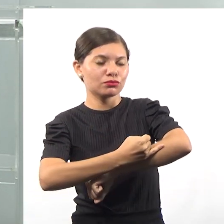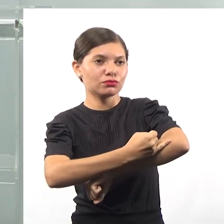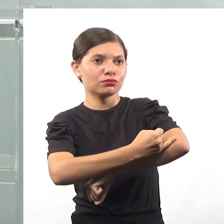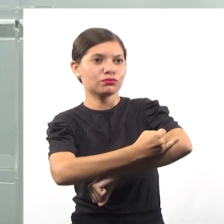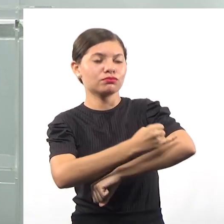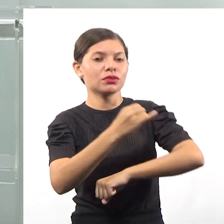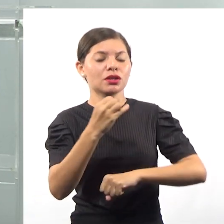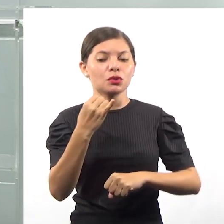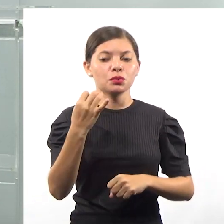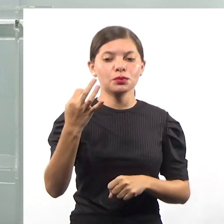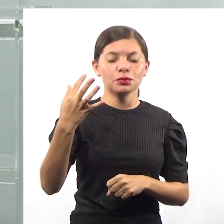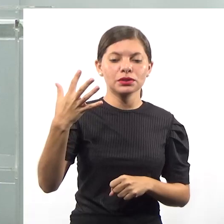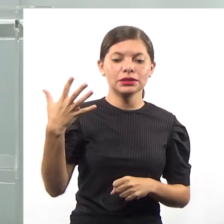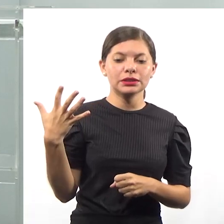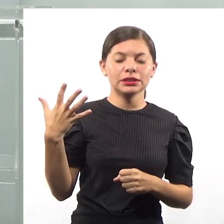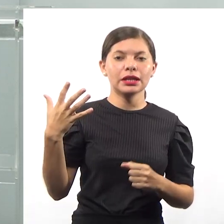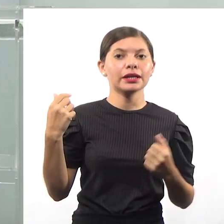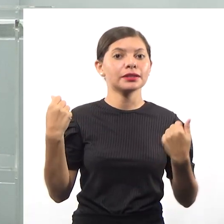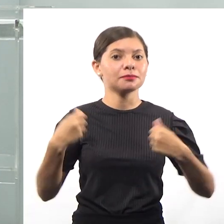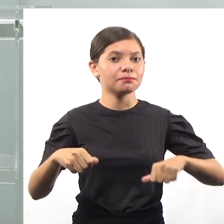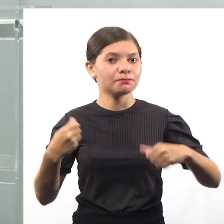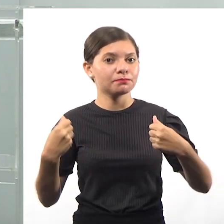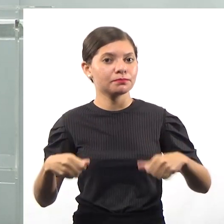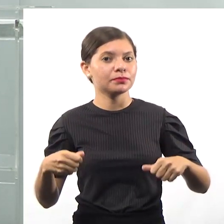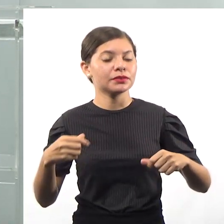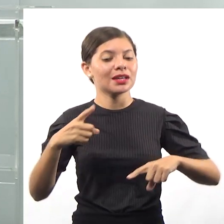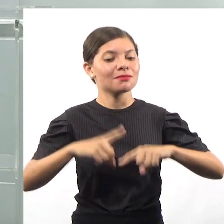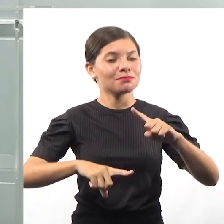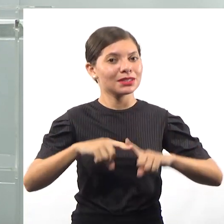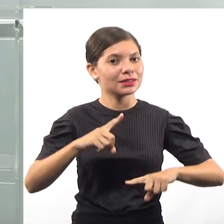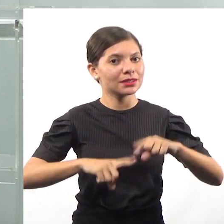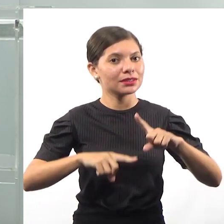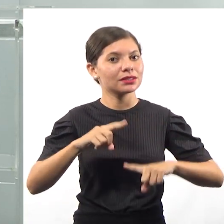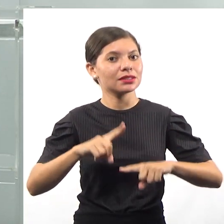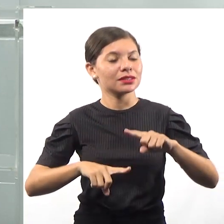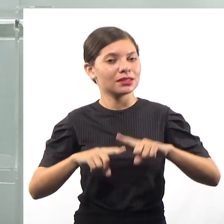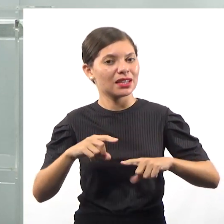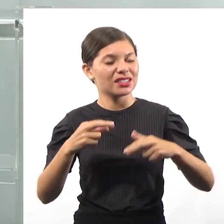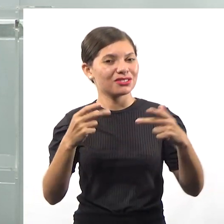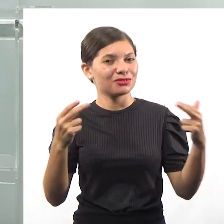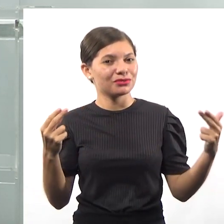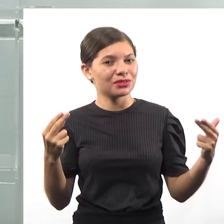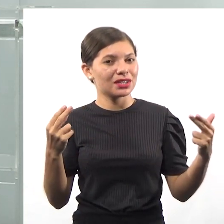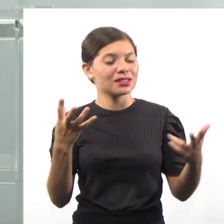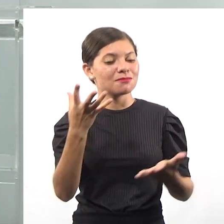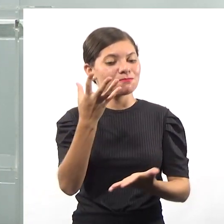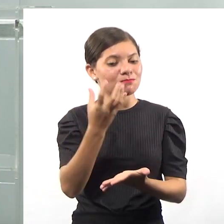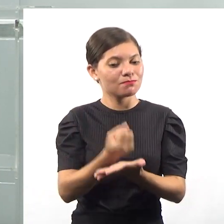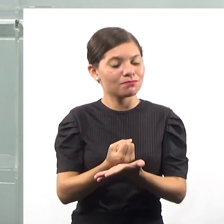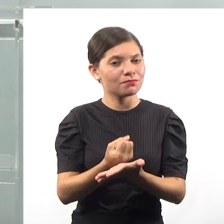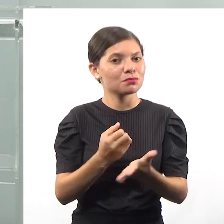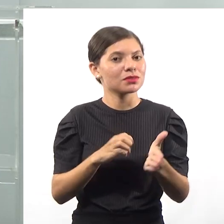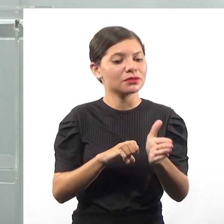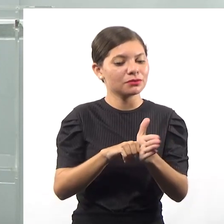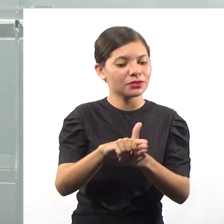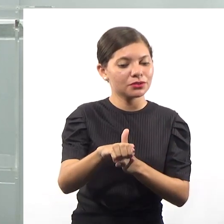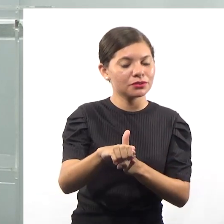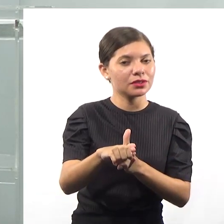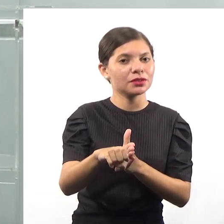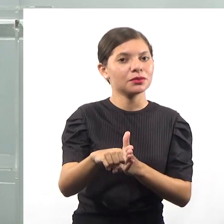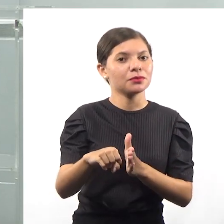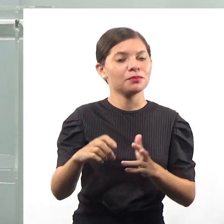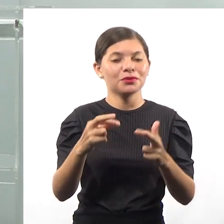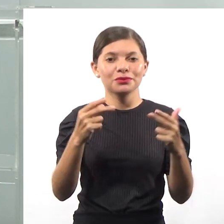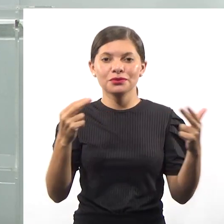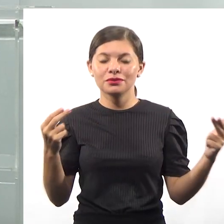quanto da quantidade e da necessidade de equipamentos materiais para que isso seja instalado, seja efetivado. Há sim